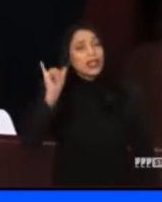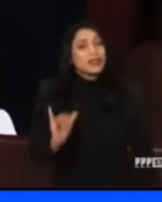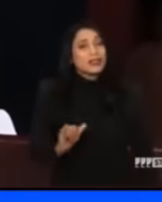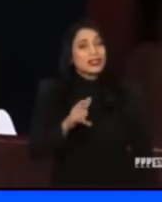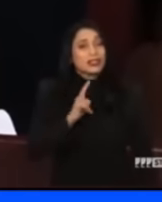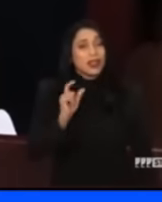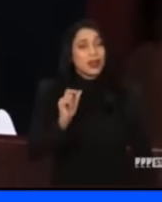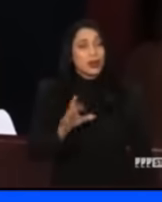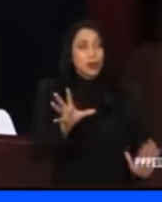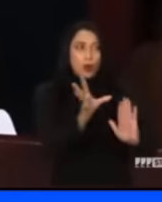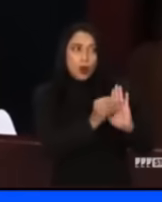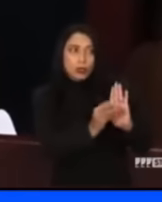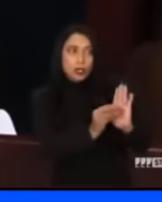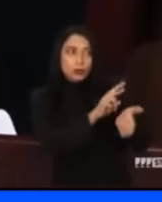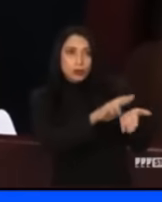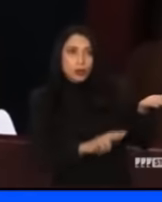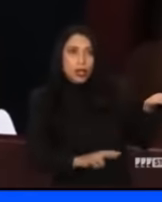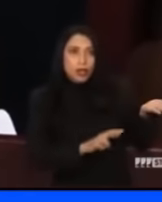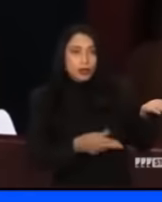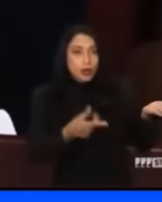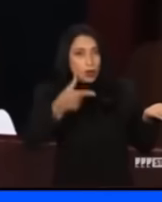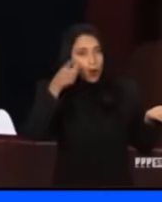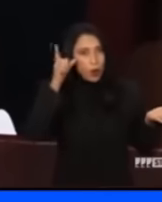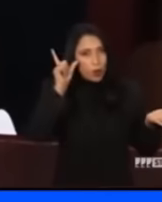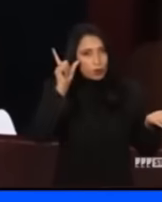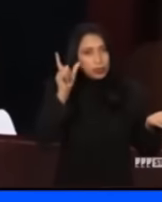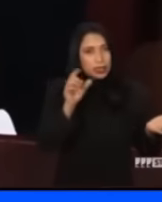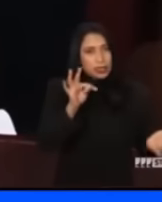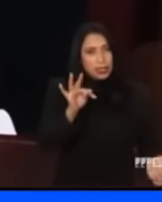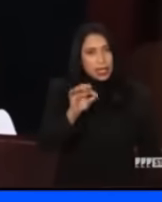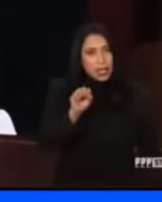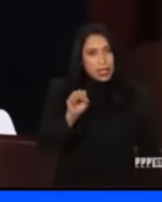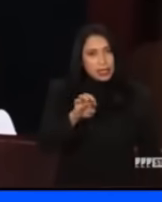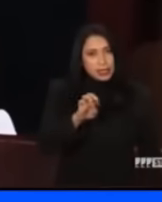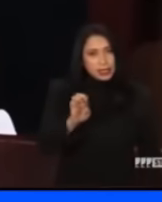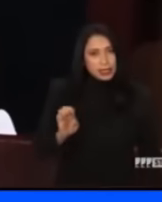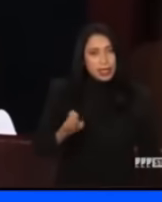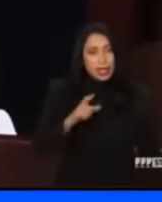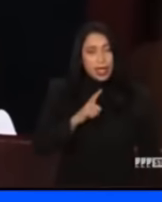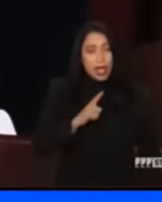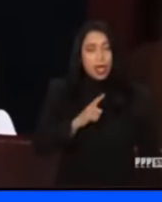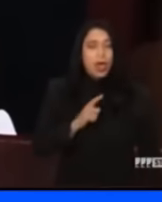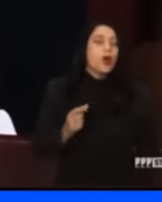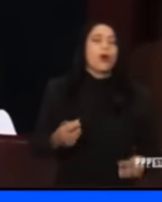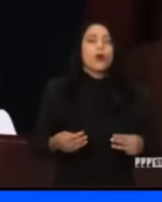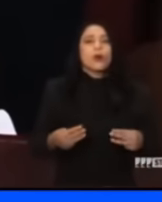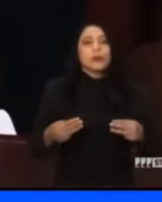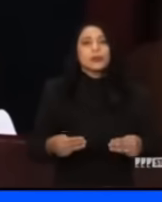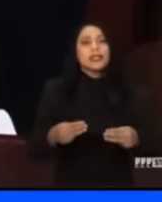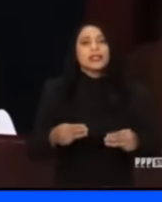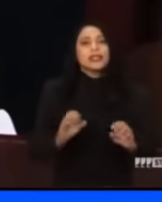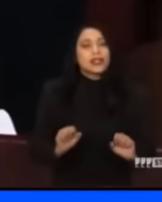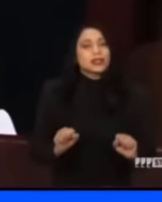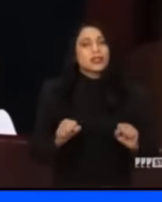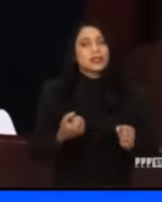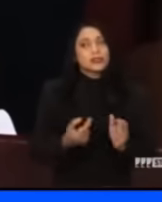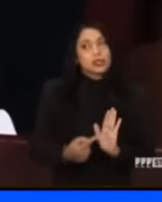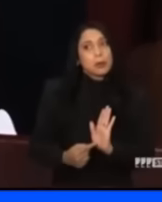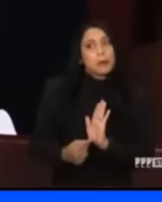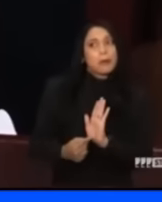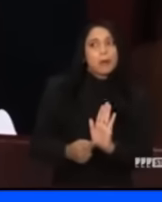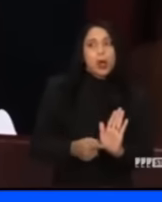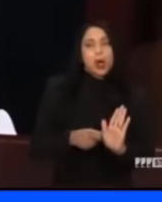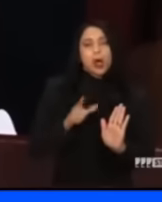do conteúdo do relatório enviado ontem ao Tribunal Superior Eleitoral. O Ministério da Defesa esclarece que